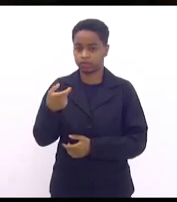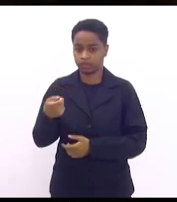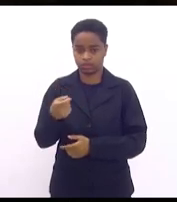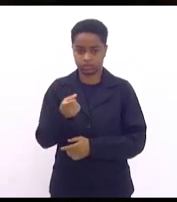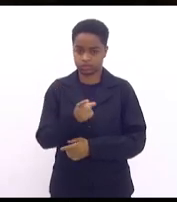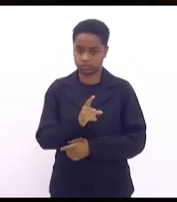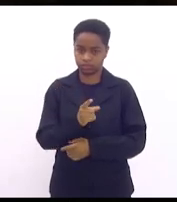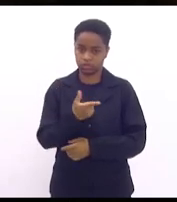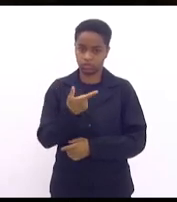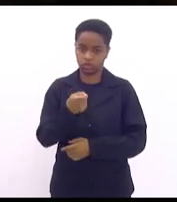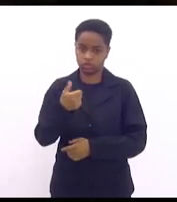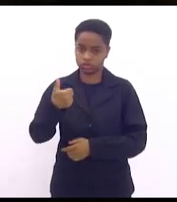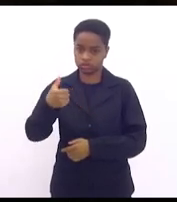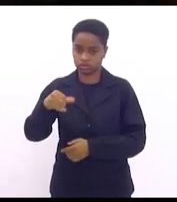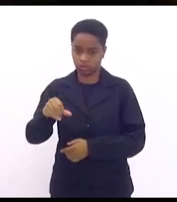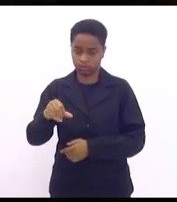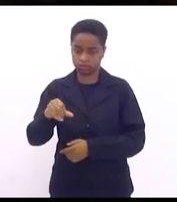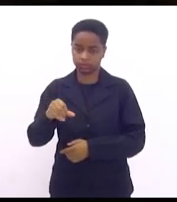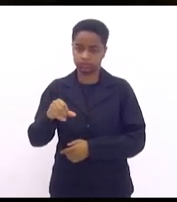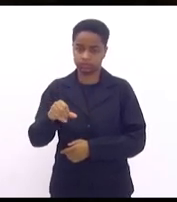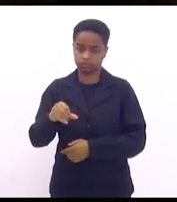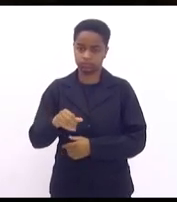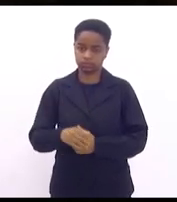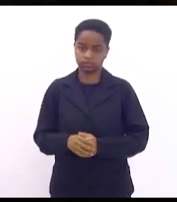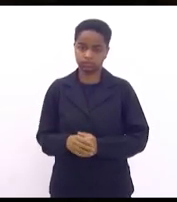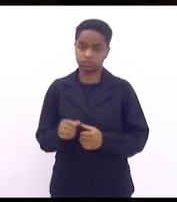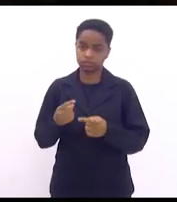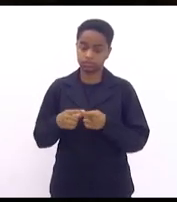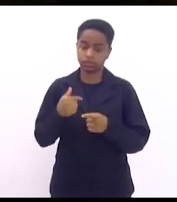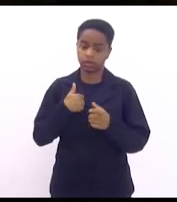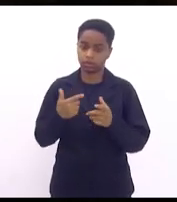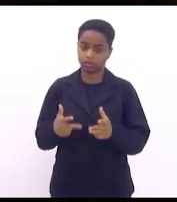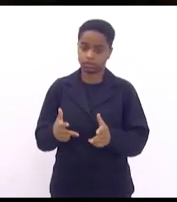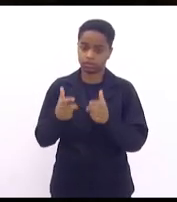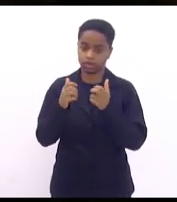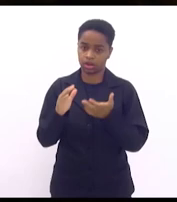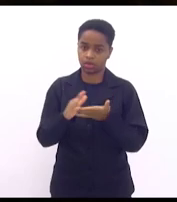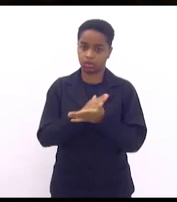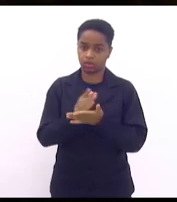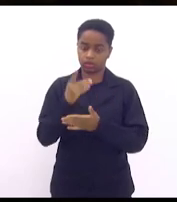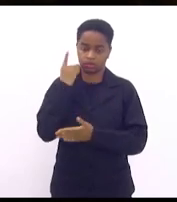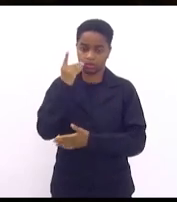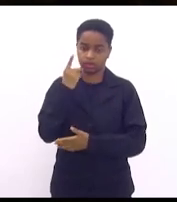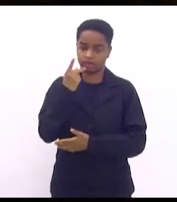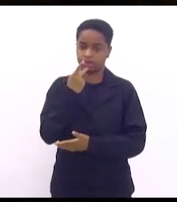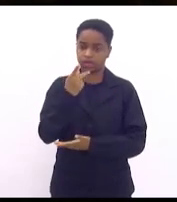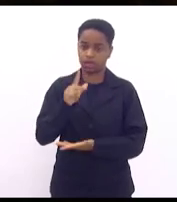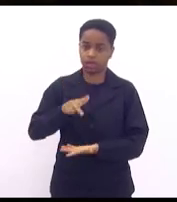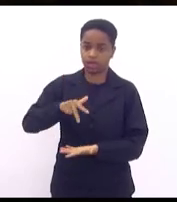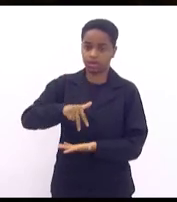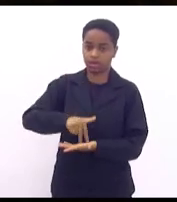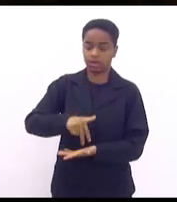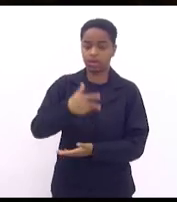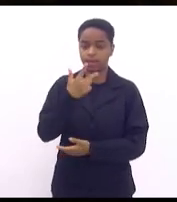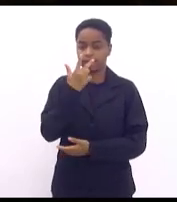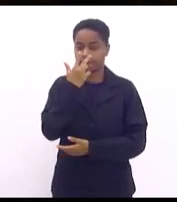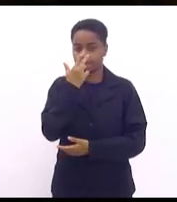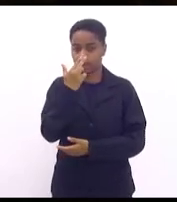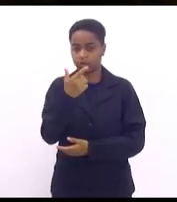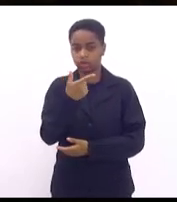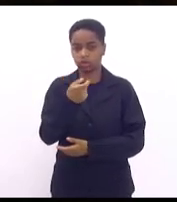em 2019. Eu vejo alguns colegas deputados vindo aqui falar na tribuna, parece que